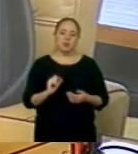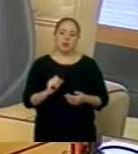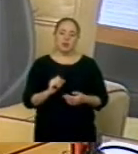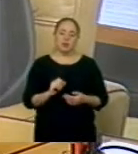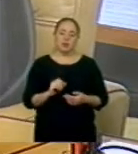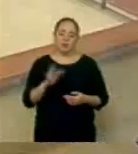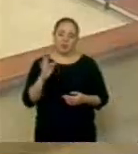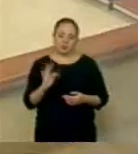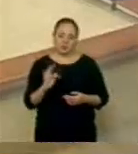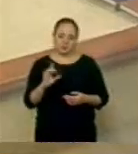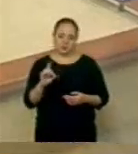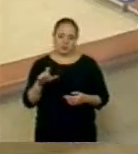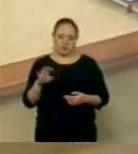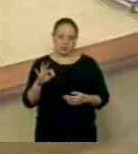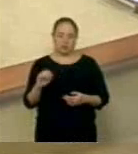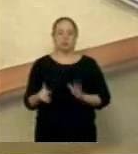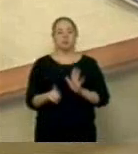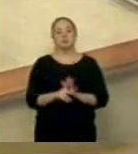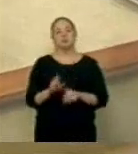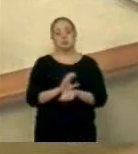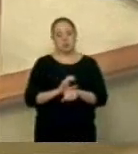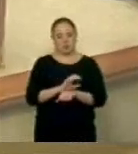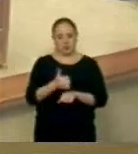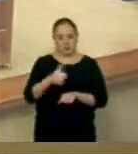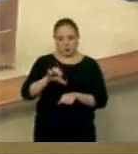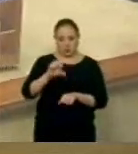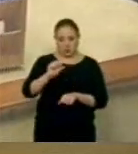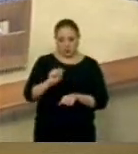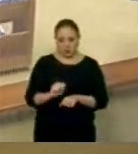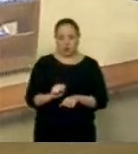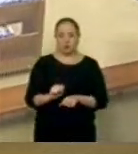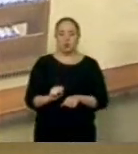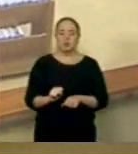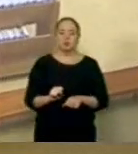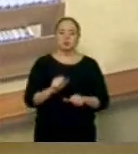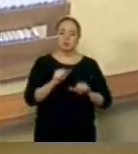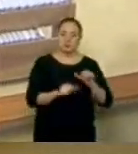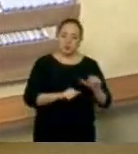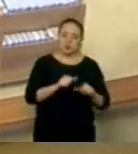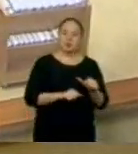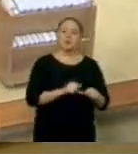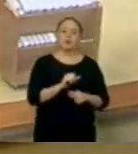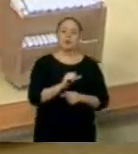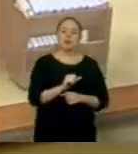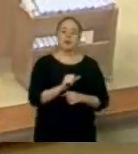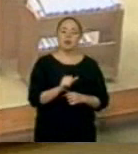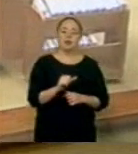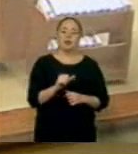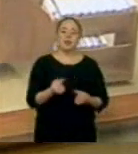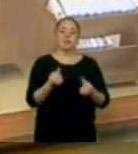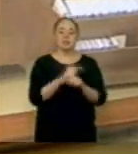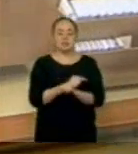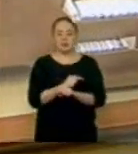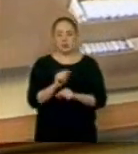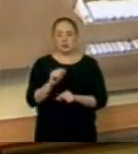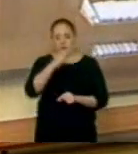promovida, como já mencionei, pela Constituição de 88, que deixa de ser circunstância ensejadora da inversão da presunção de inocência